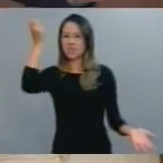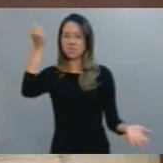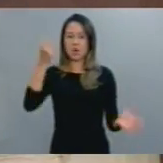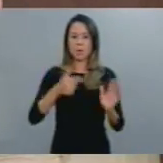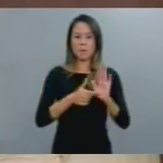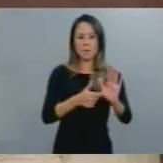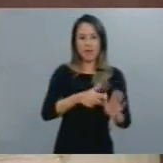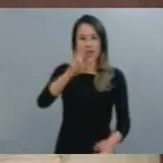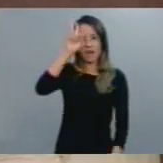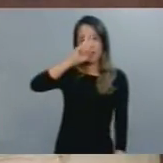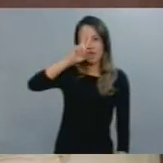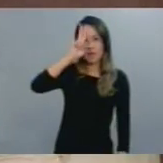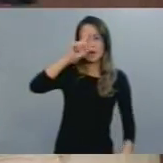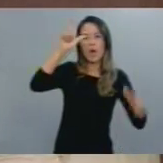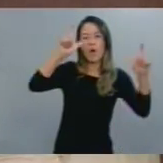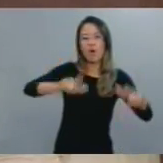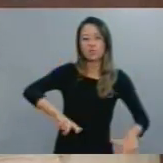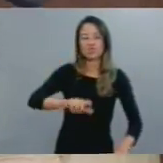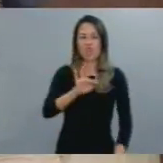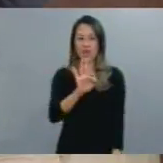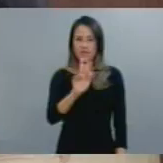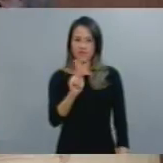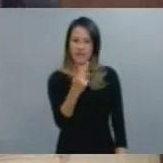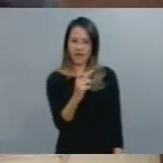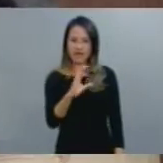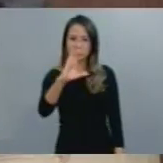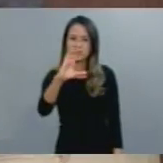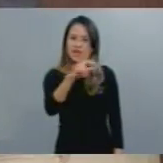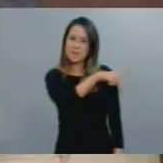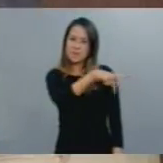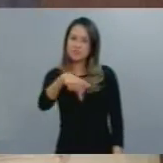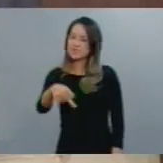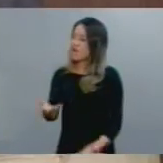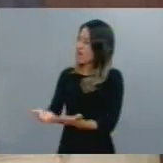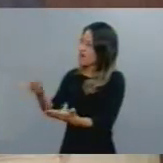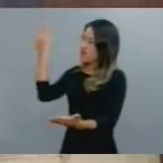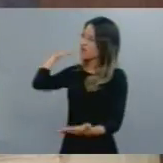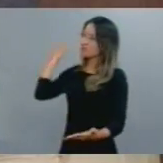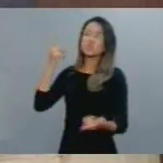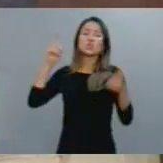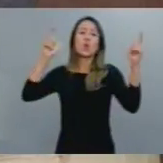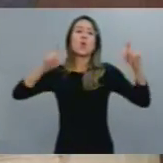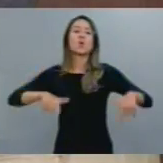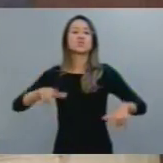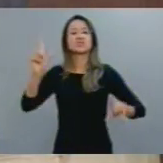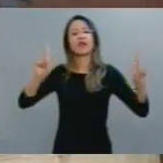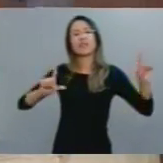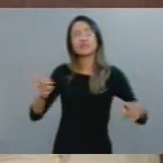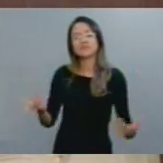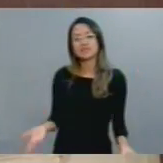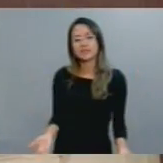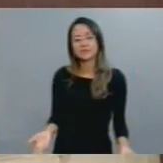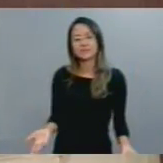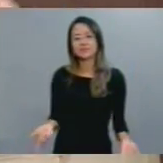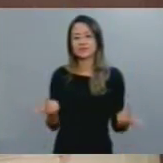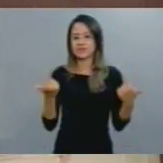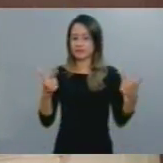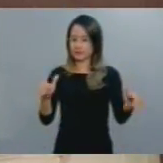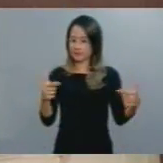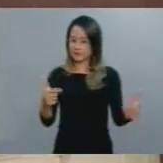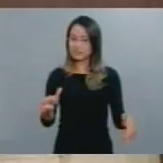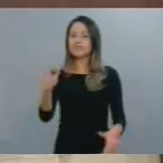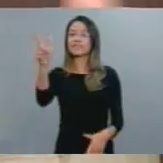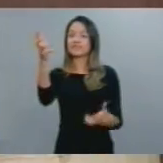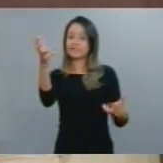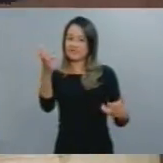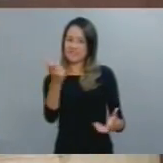anos 90. Onde eles estavam, por exemplo, na ocasião da aprovação da emenda da reeleição. Lembre-se onde eles estavam nos